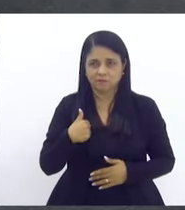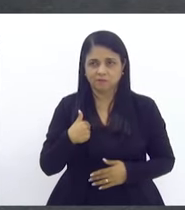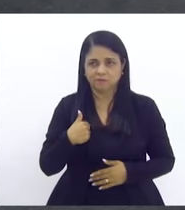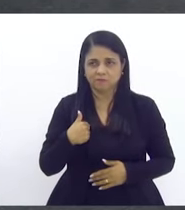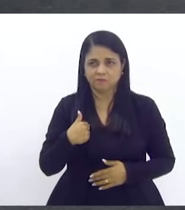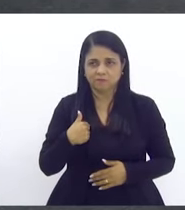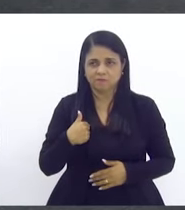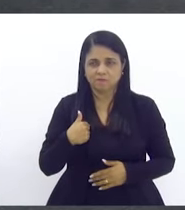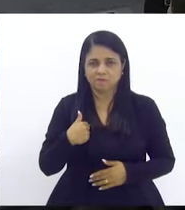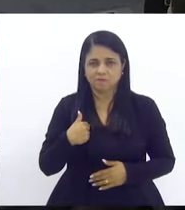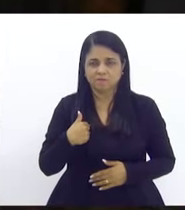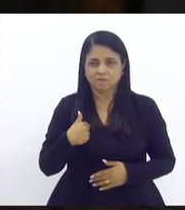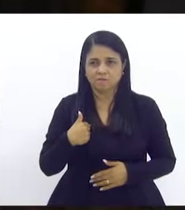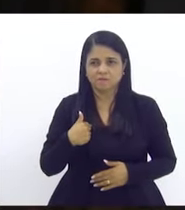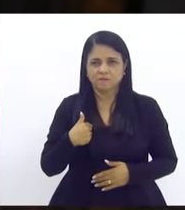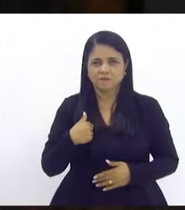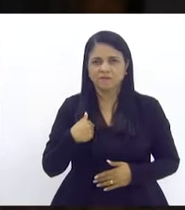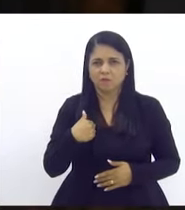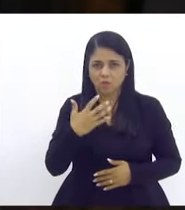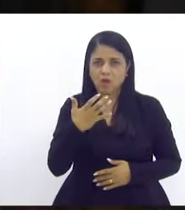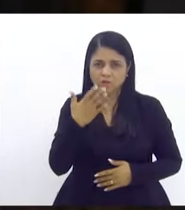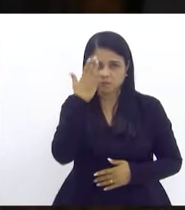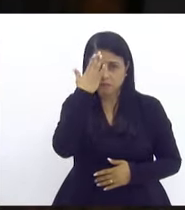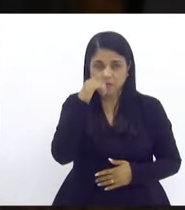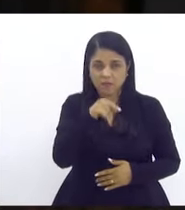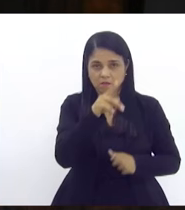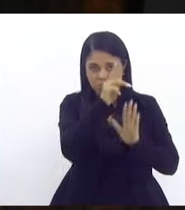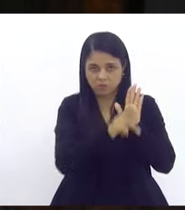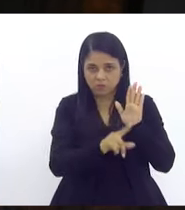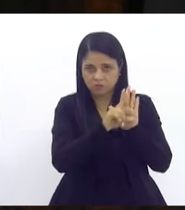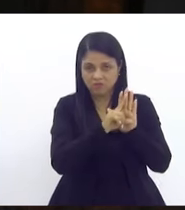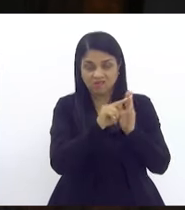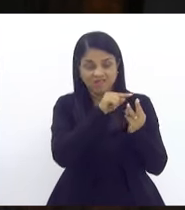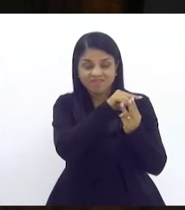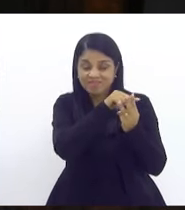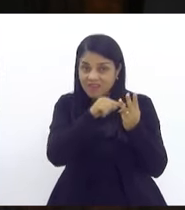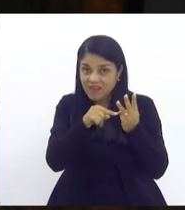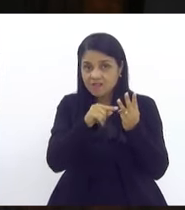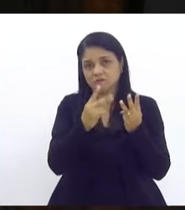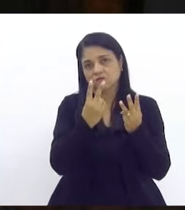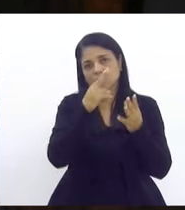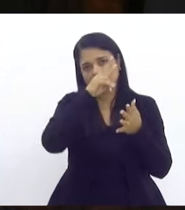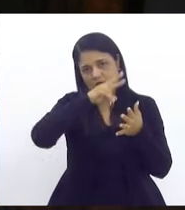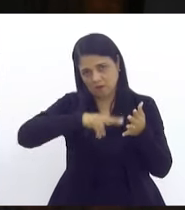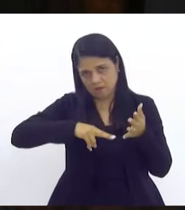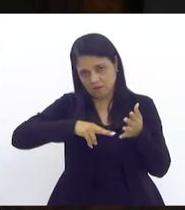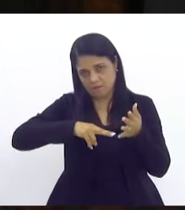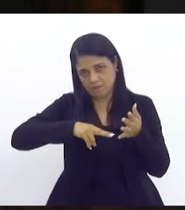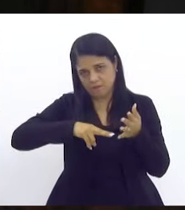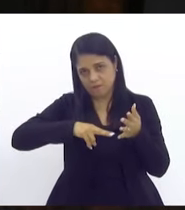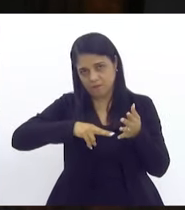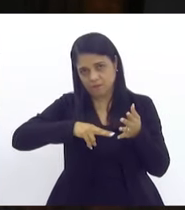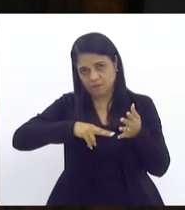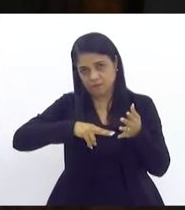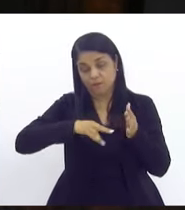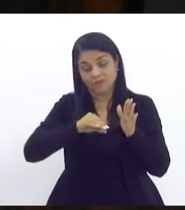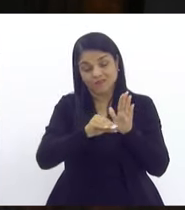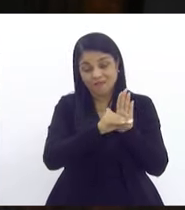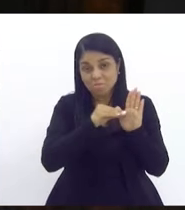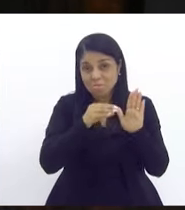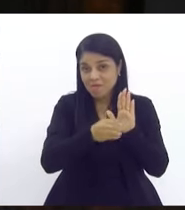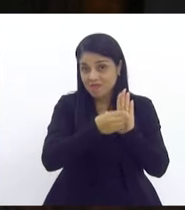É sobre esse. É sobre esse, deputado? É. Só serão três que eu vou ler, porque tem emendas,